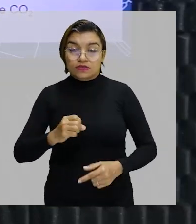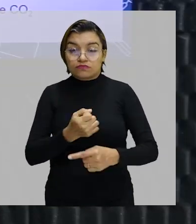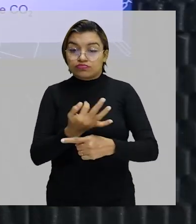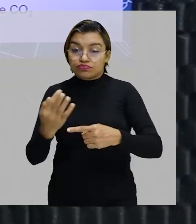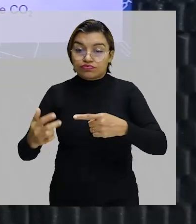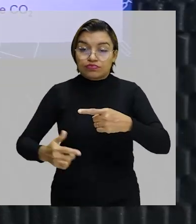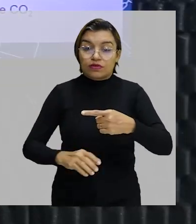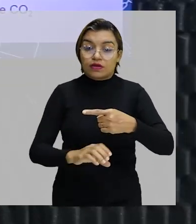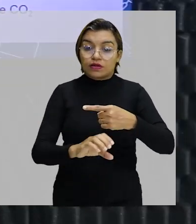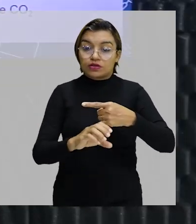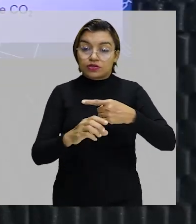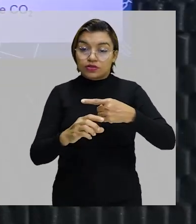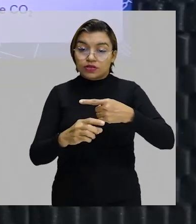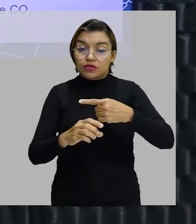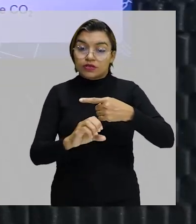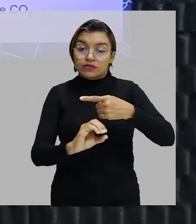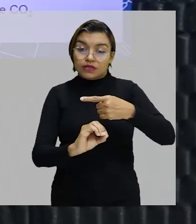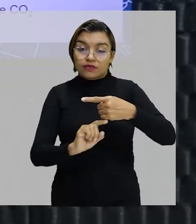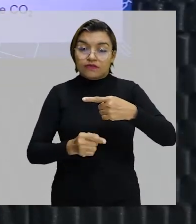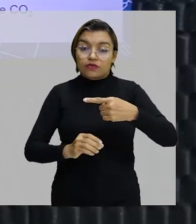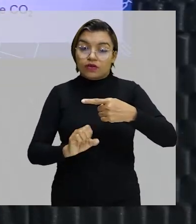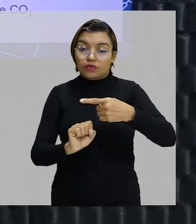por 0,8 vezes